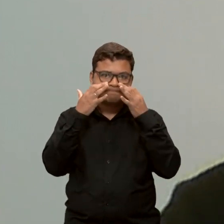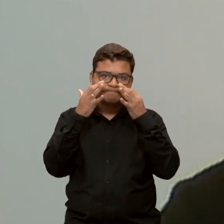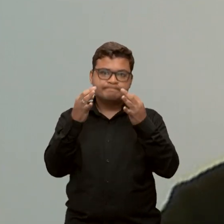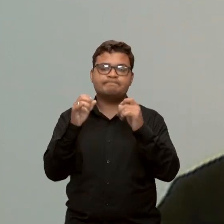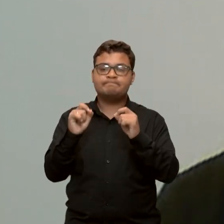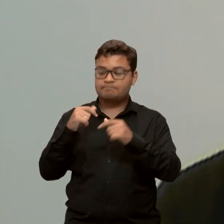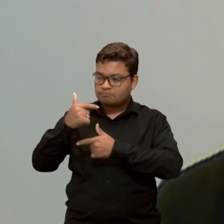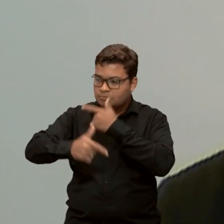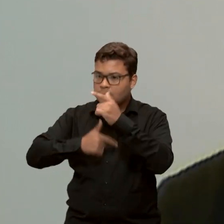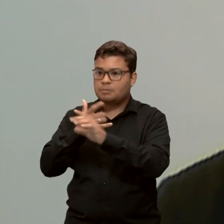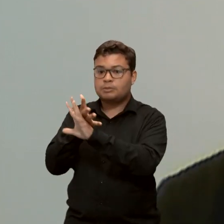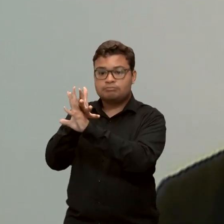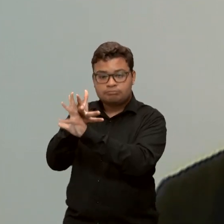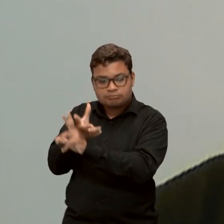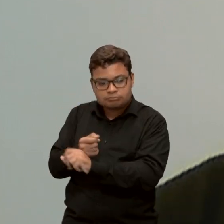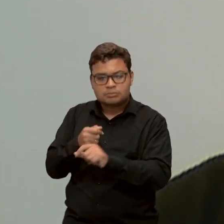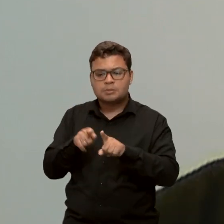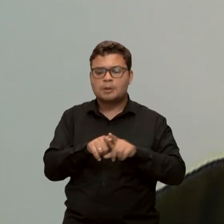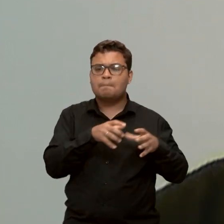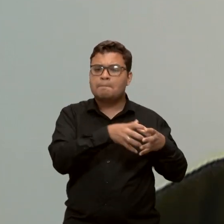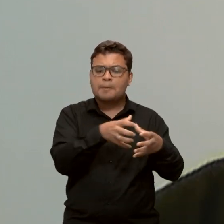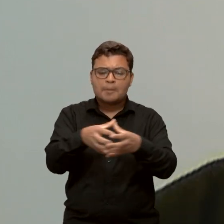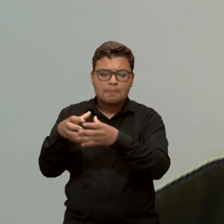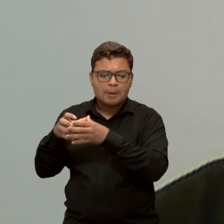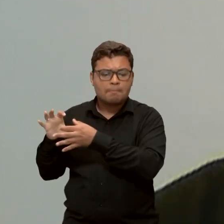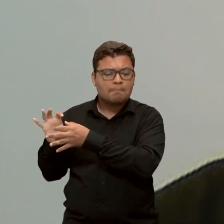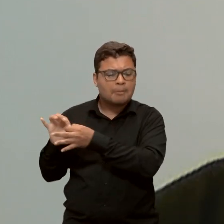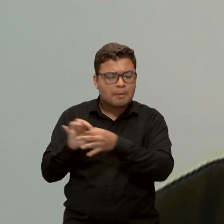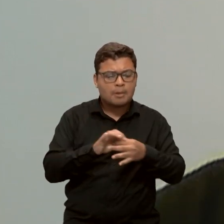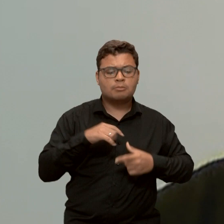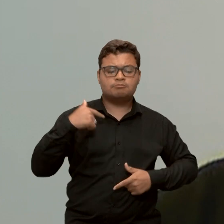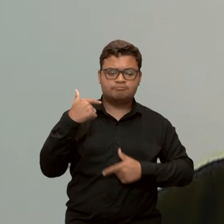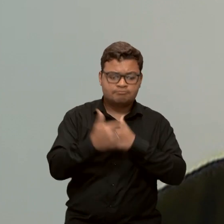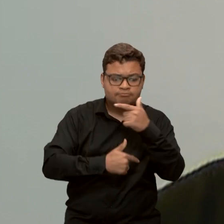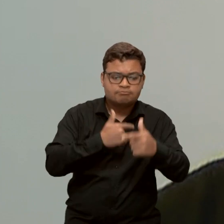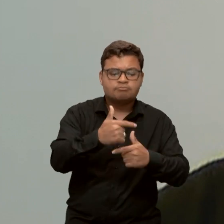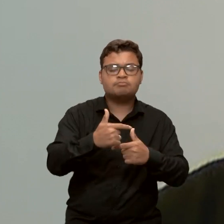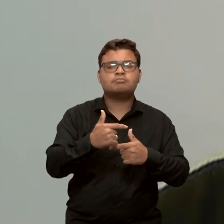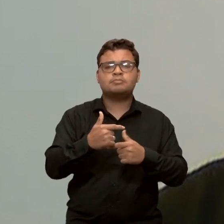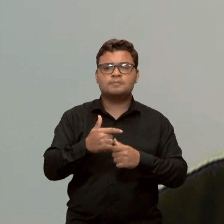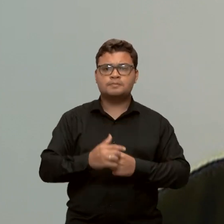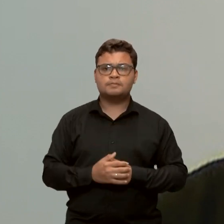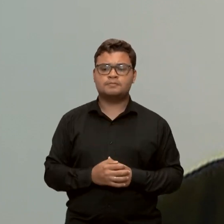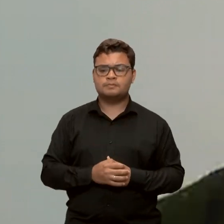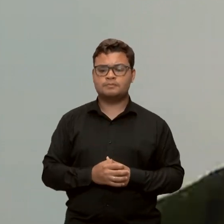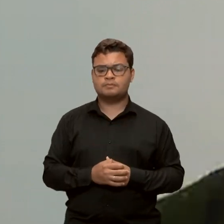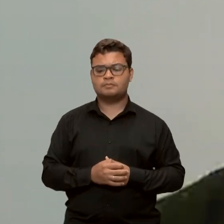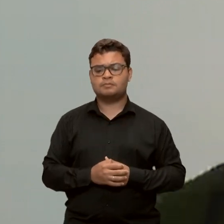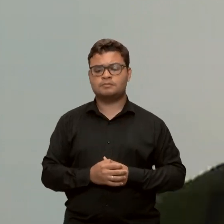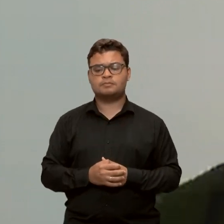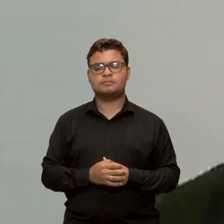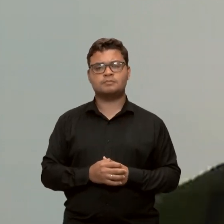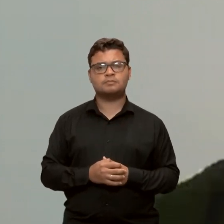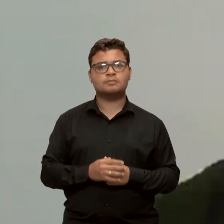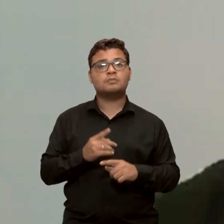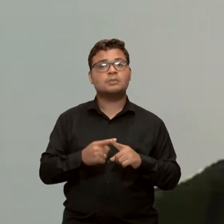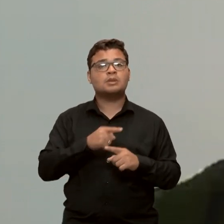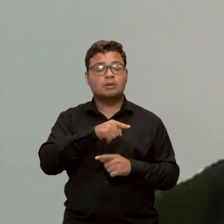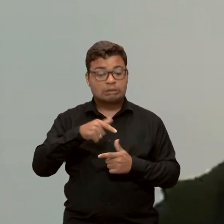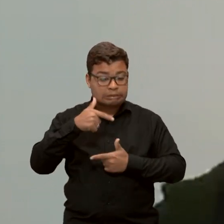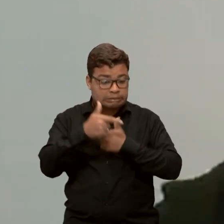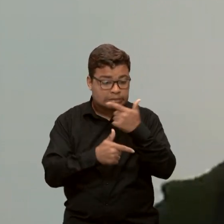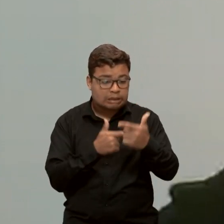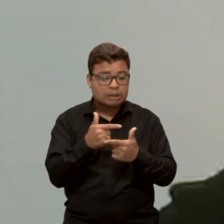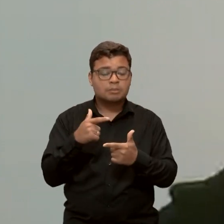Então, foi exatamente, eu vou até repetir isso, né, que nós temos que ter essa